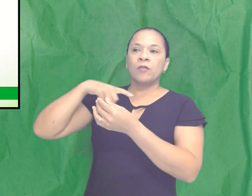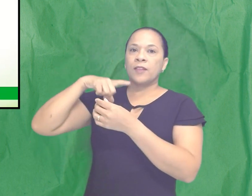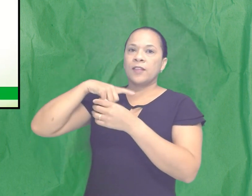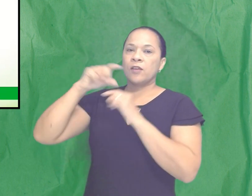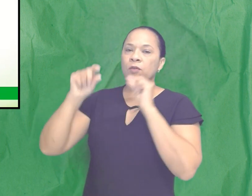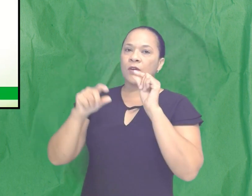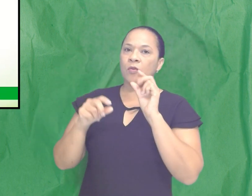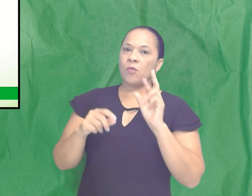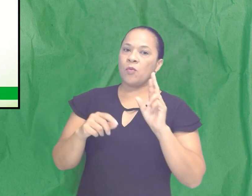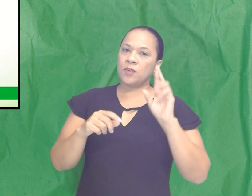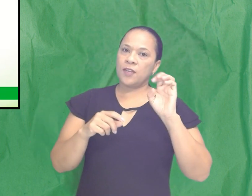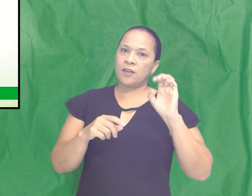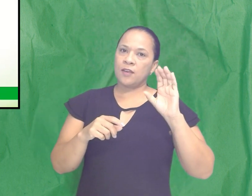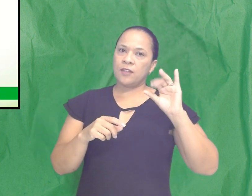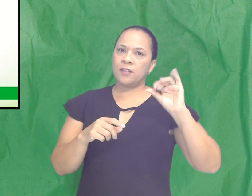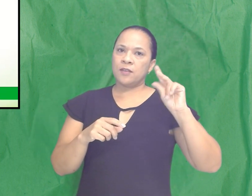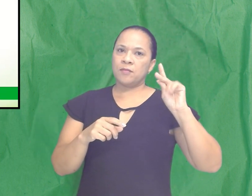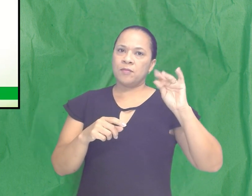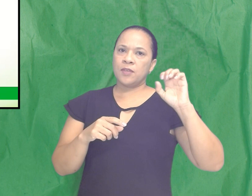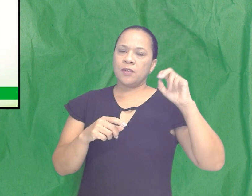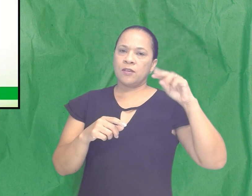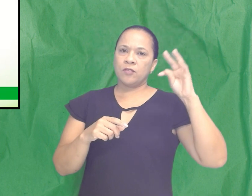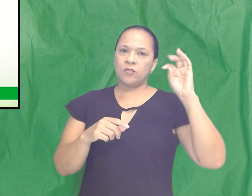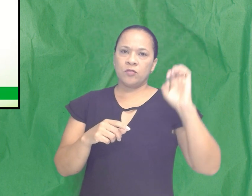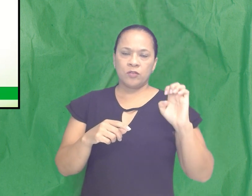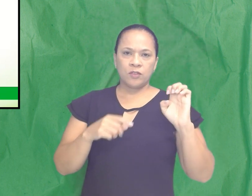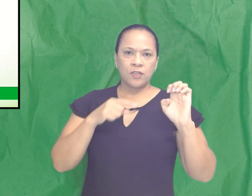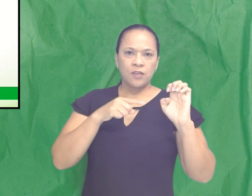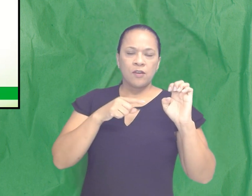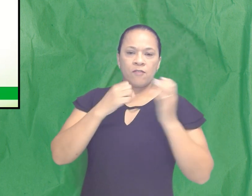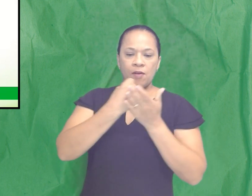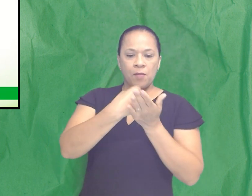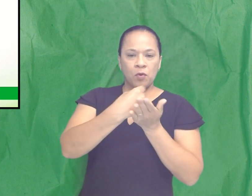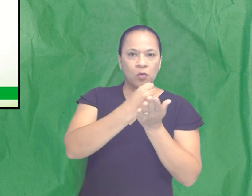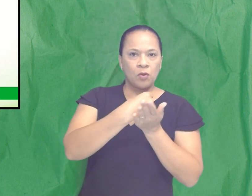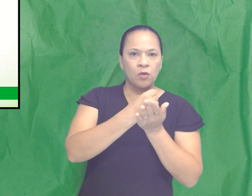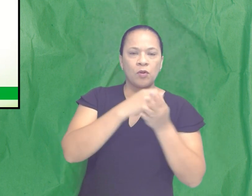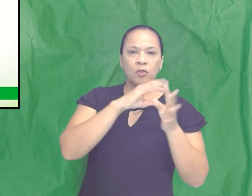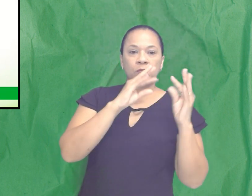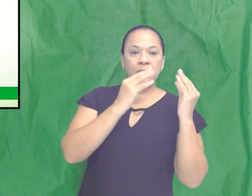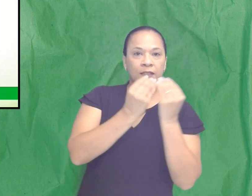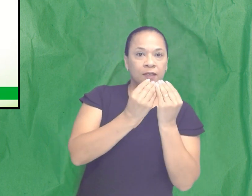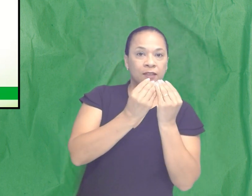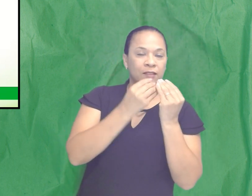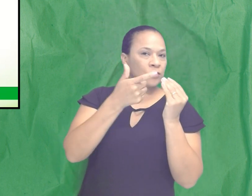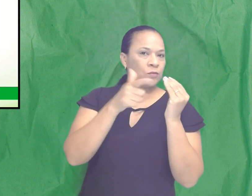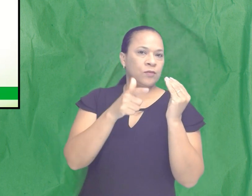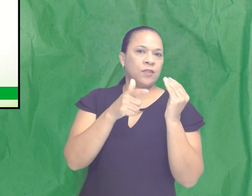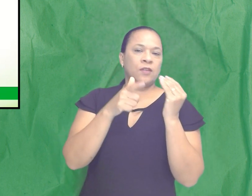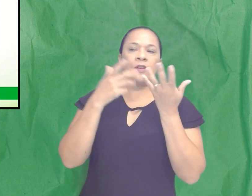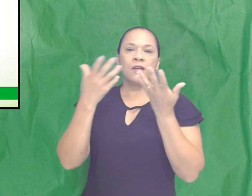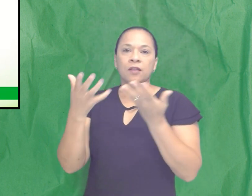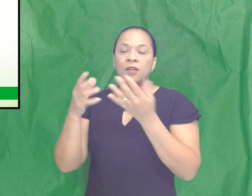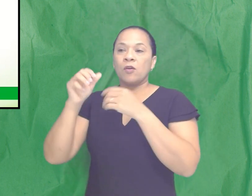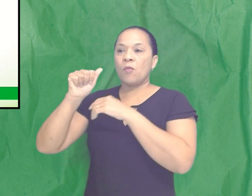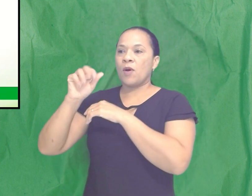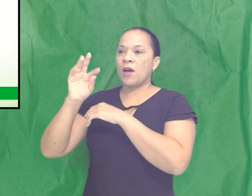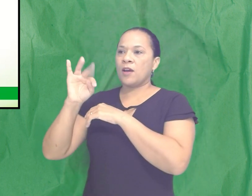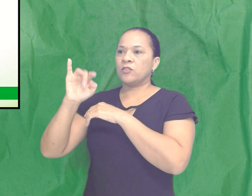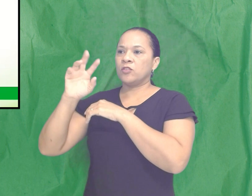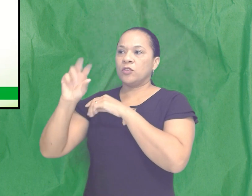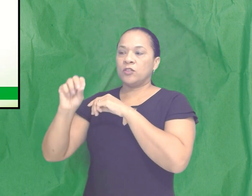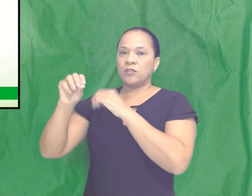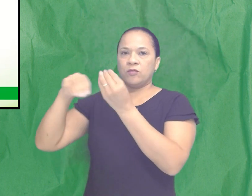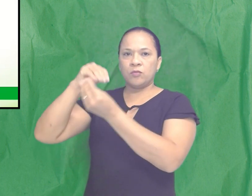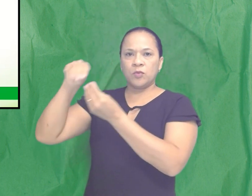possuem atividade farmacológica, são substâncias sem atividade farmacológica. E o princípio